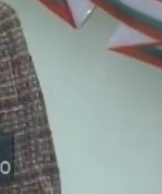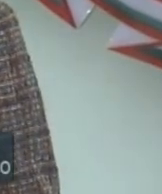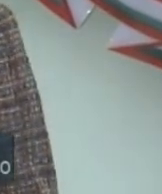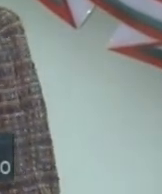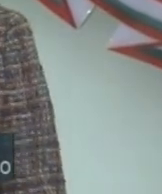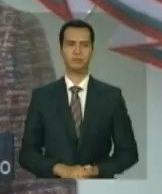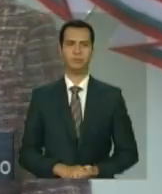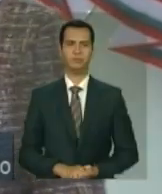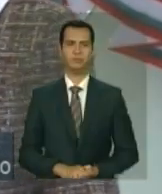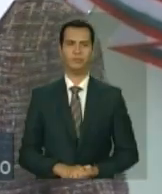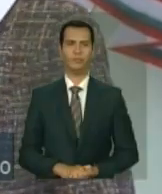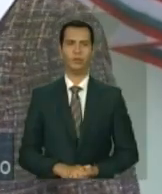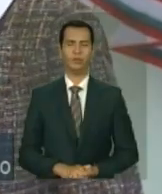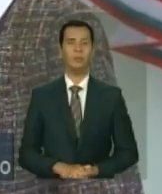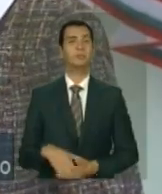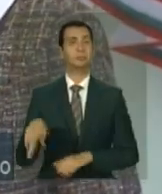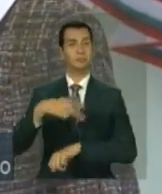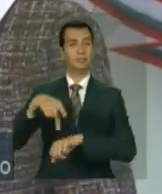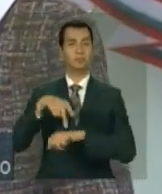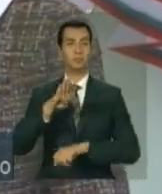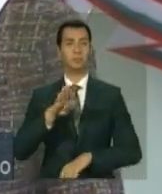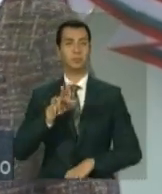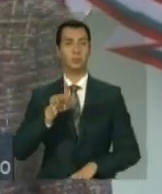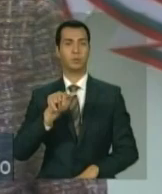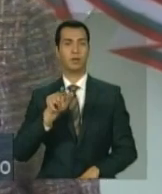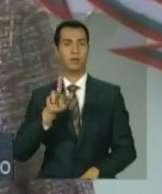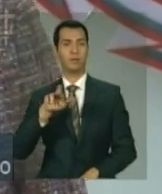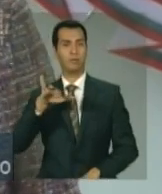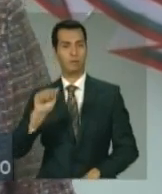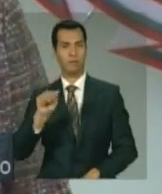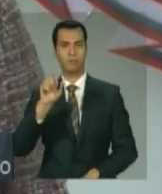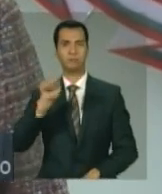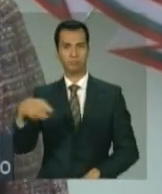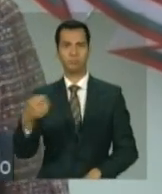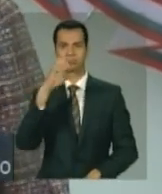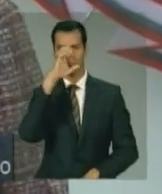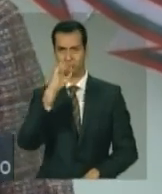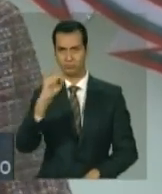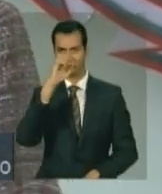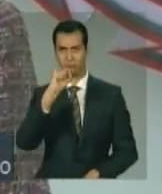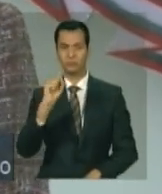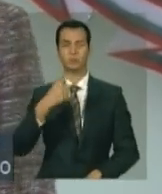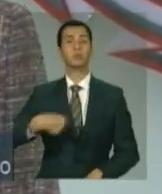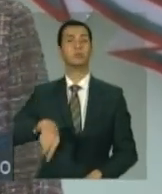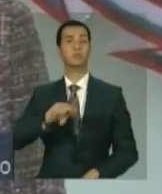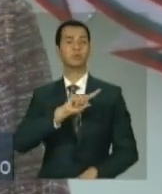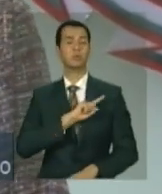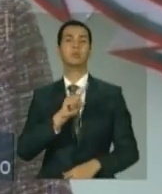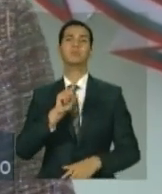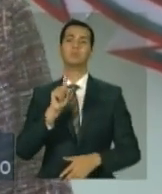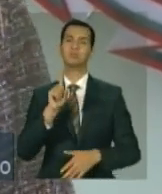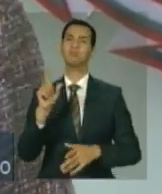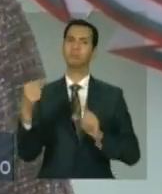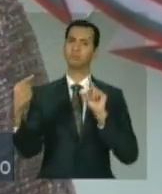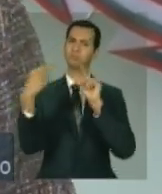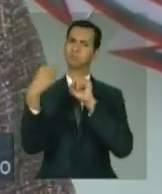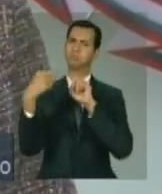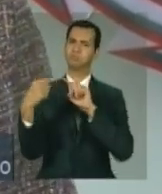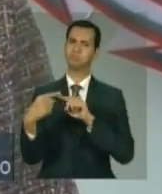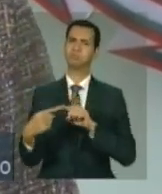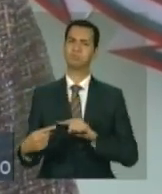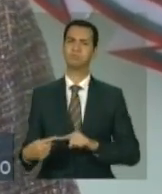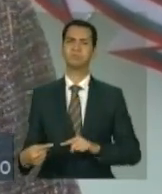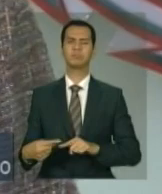A Búlgaria é um país com o qual compartilhamos muitos valores e pontos de vista.